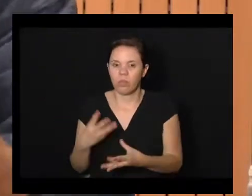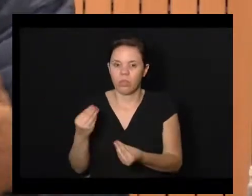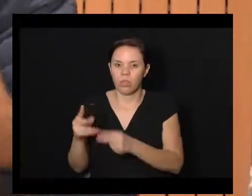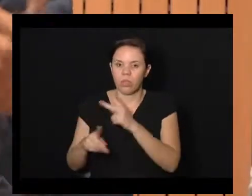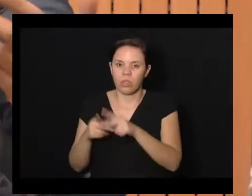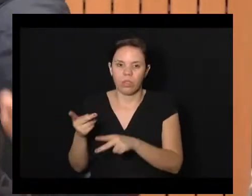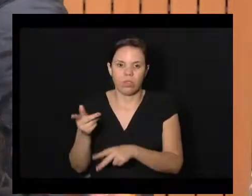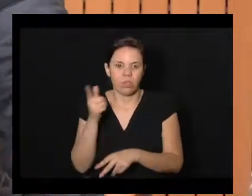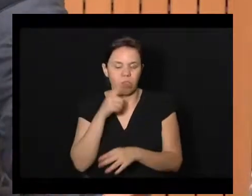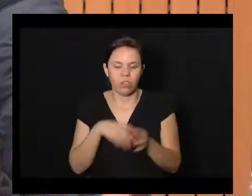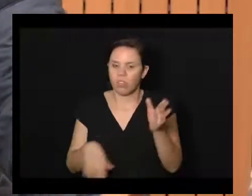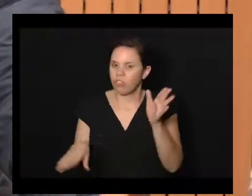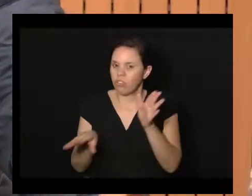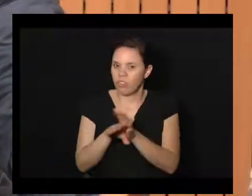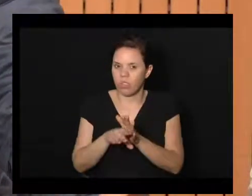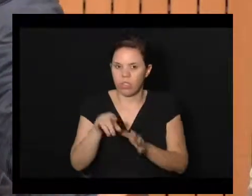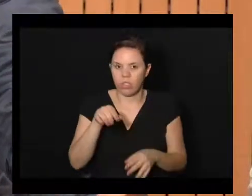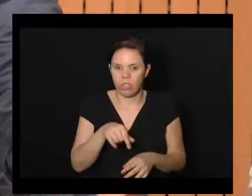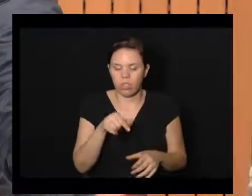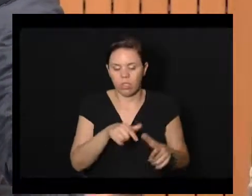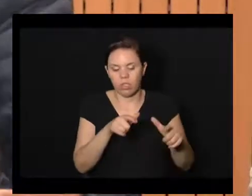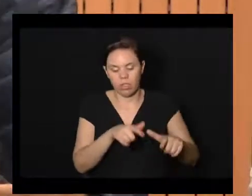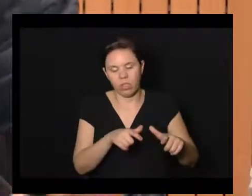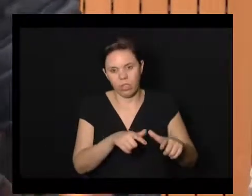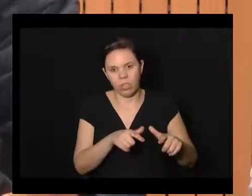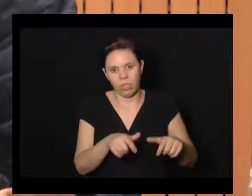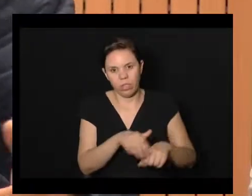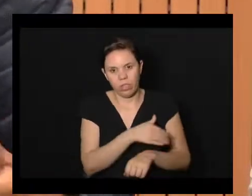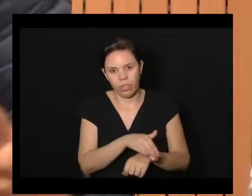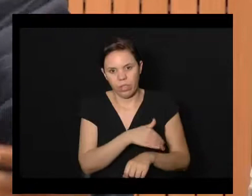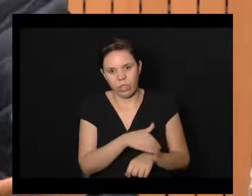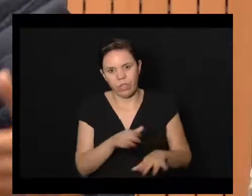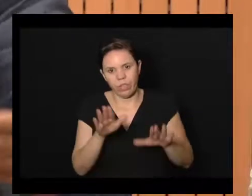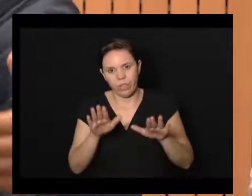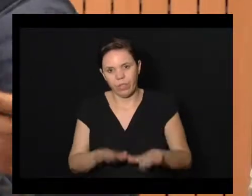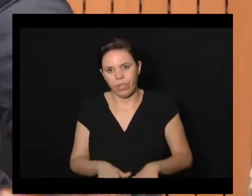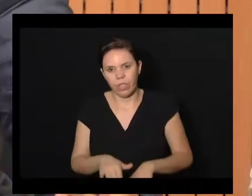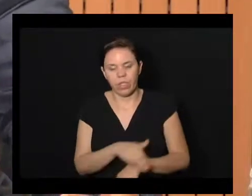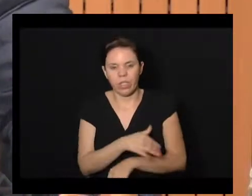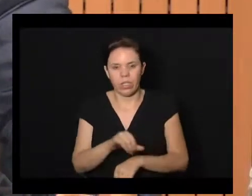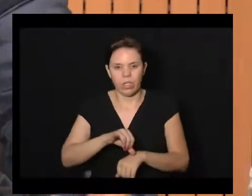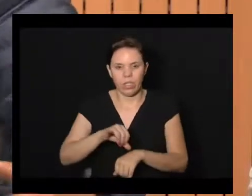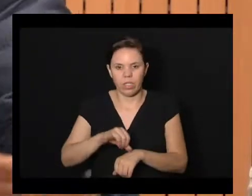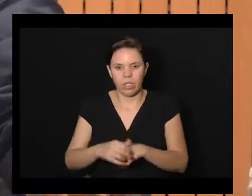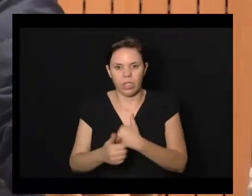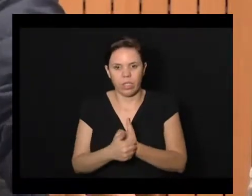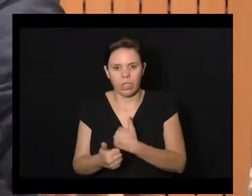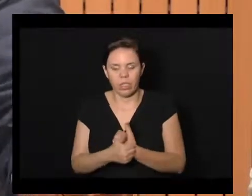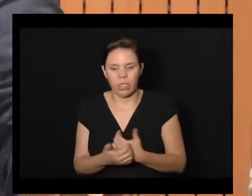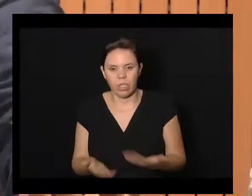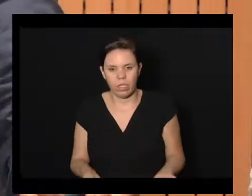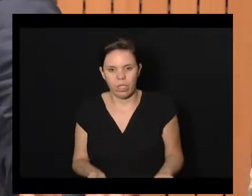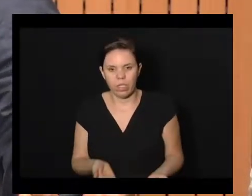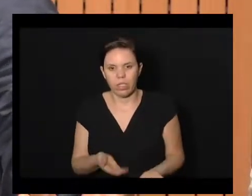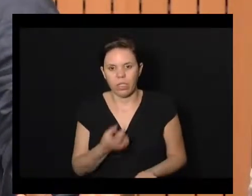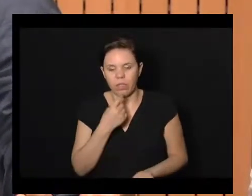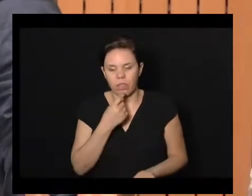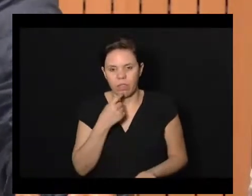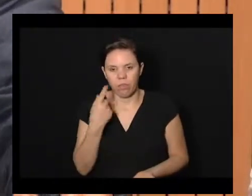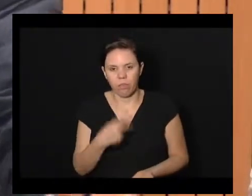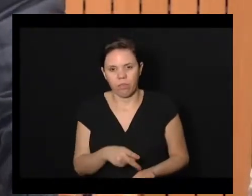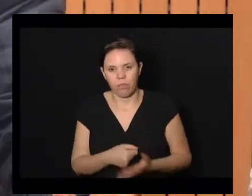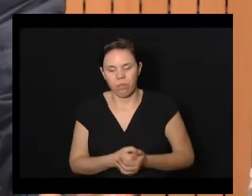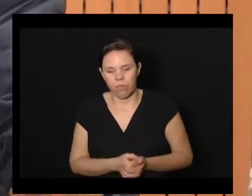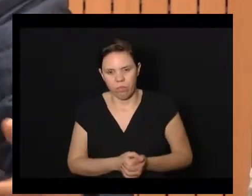conseguem chegar a ter a sua residência de sua família ela acaba ficando na cidade mais próxima que no caso por exemplo campinas